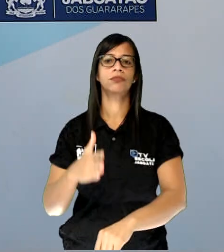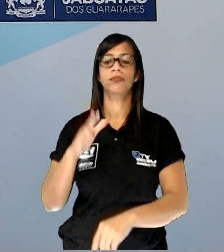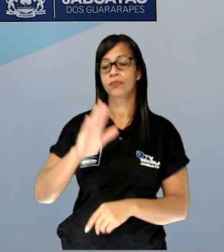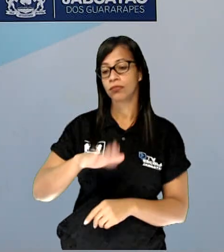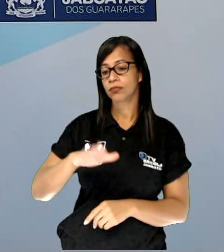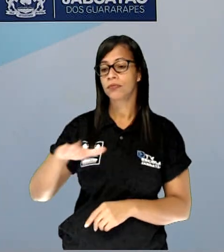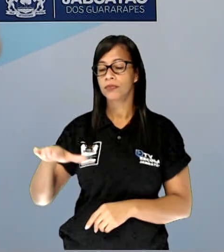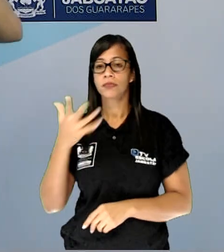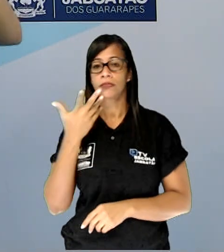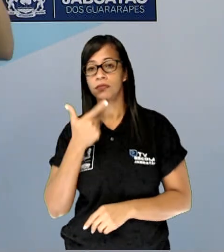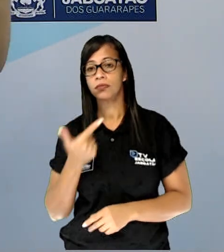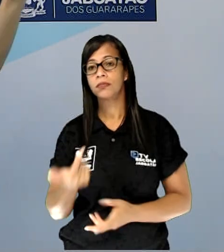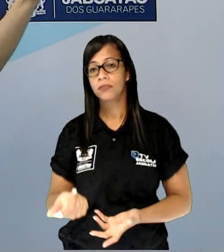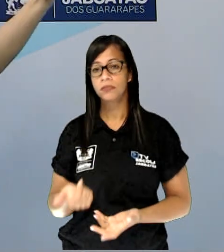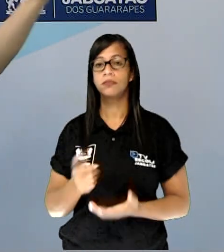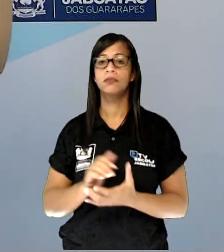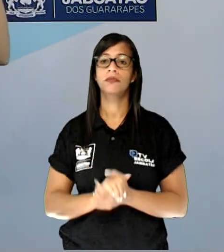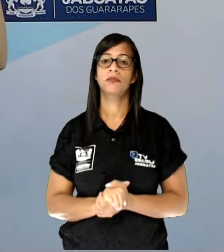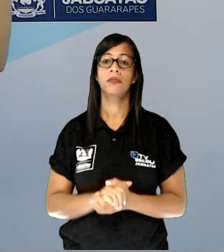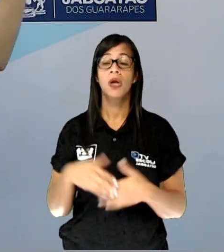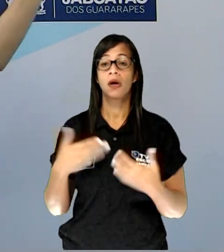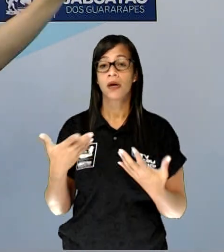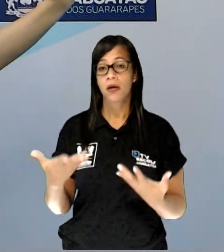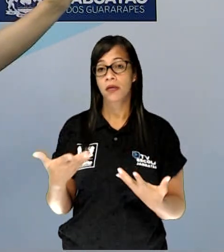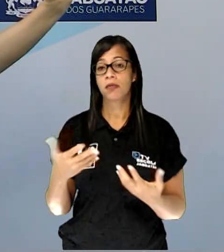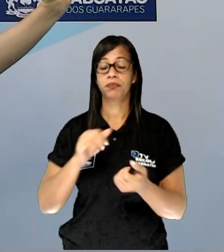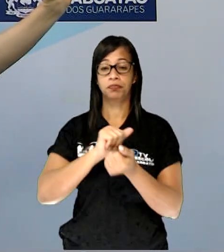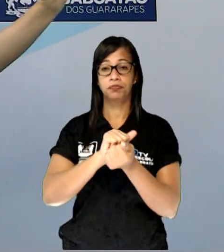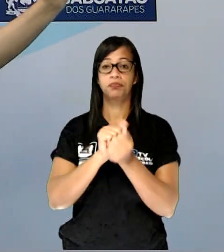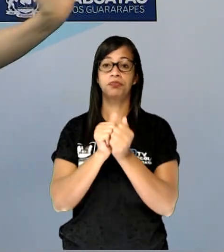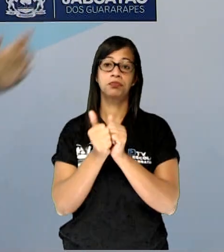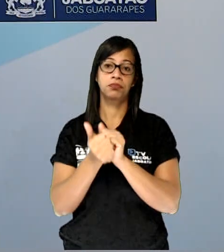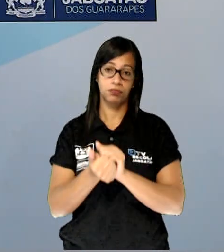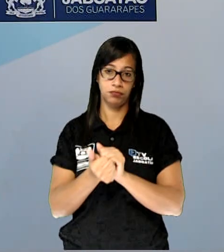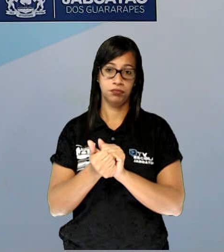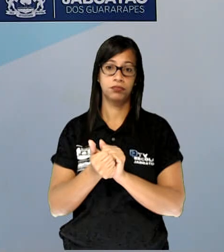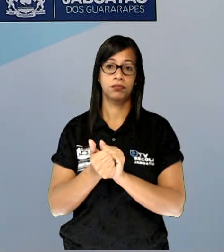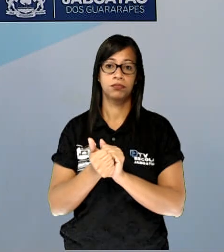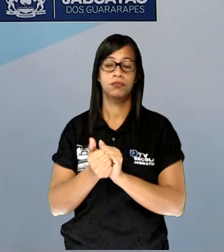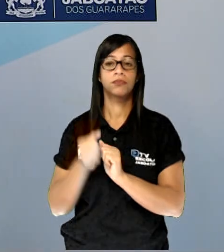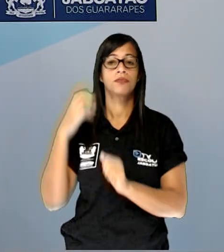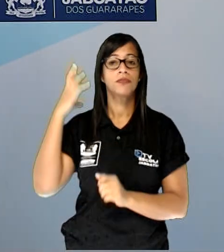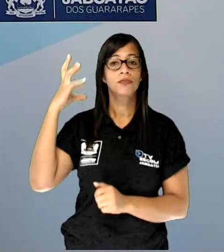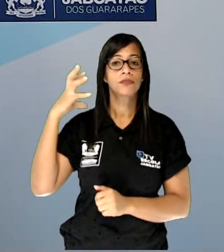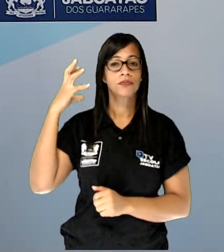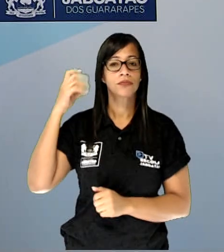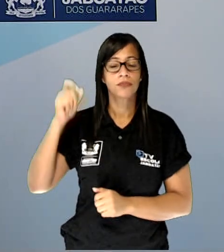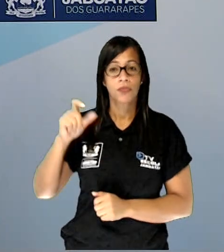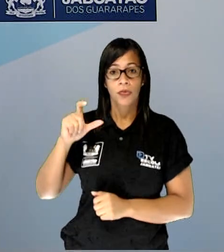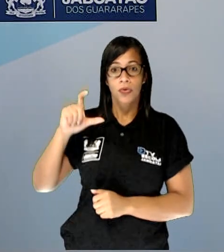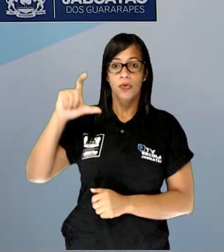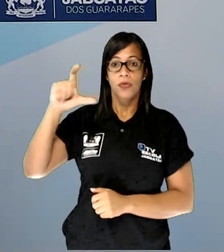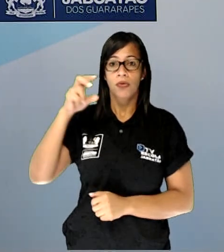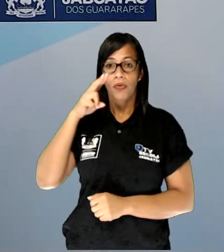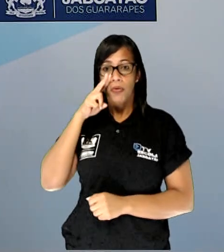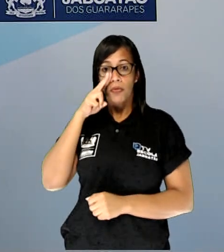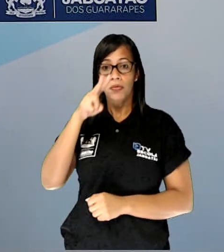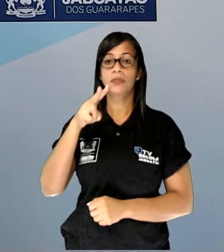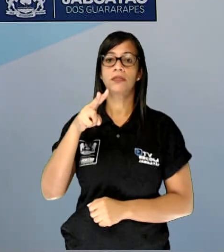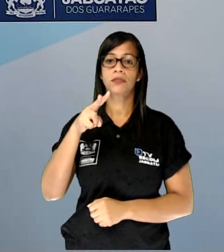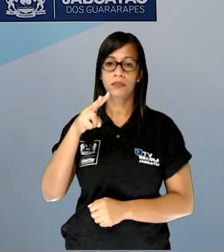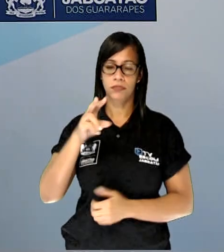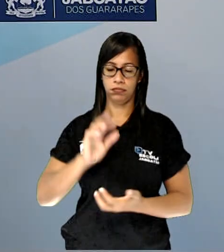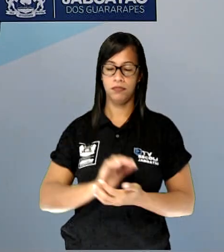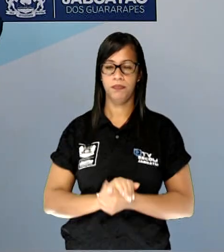meu receptor se adaptou a um volume bem alto, não é? Vamos lá, o que é a duração do